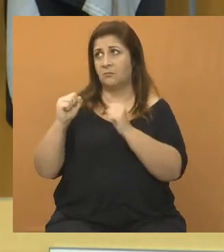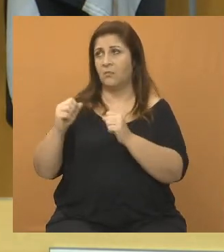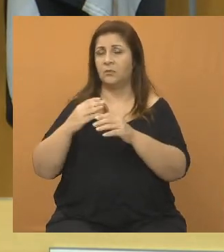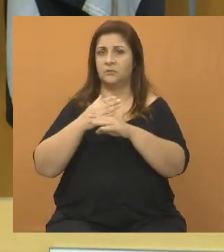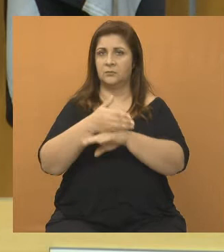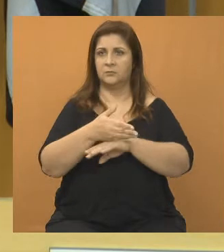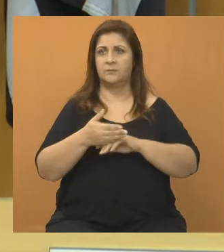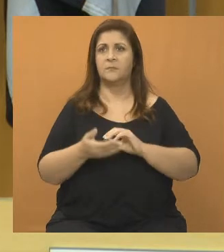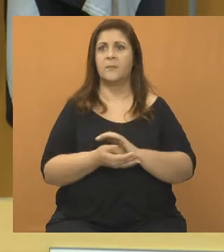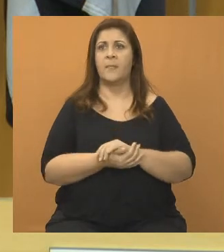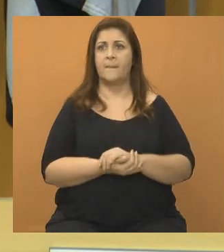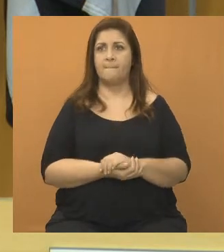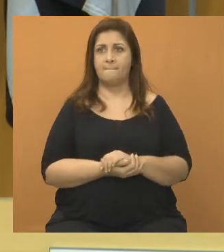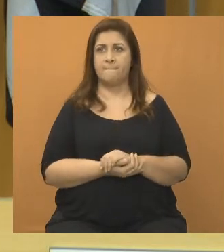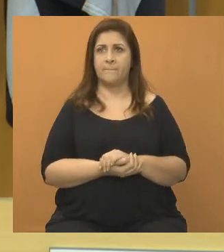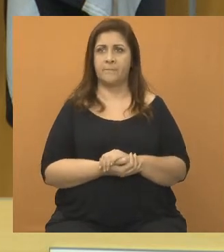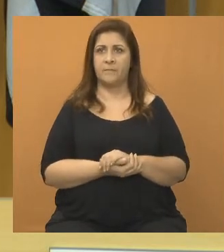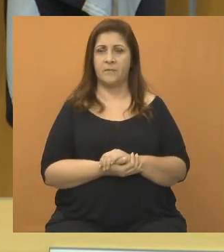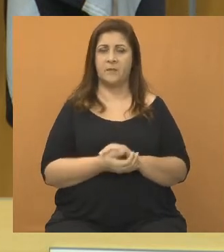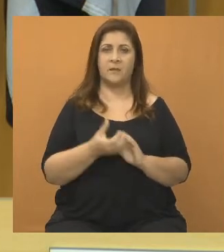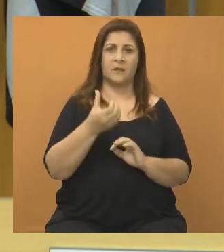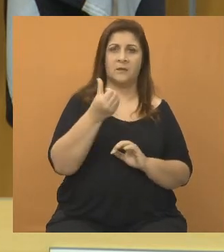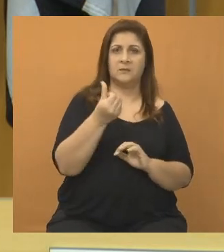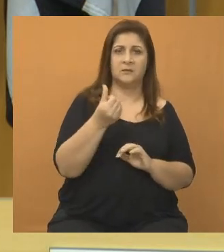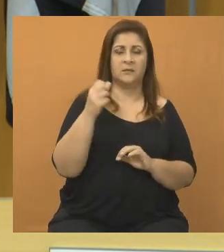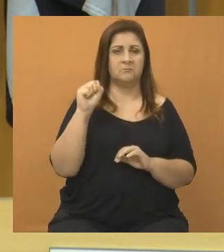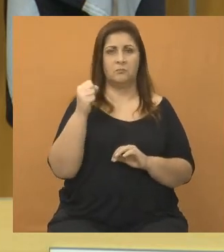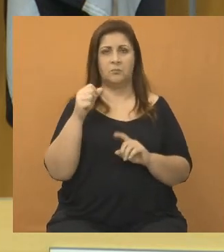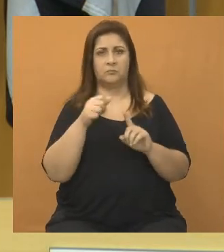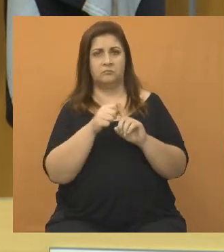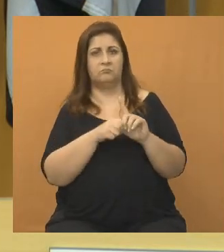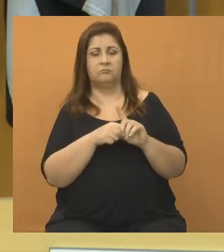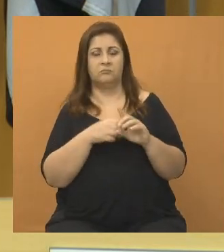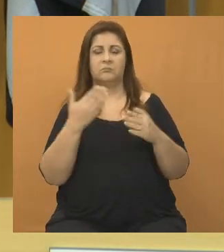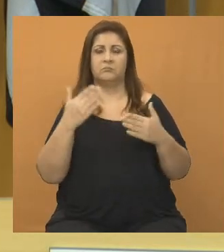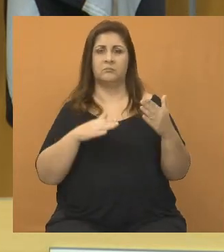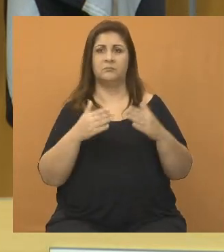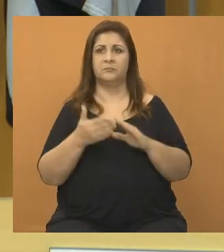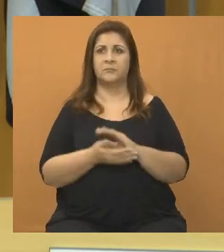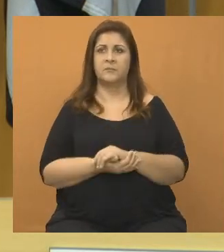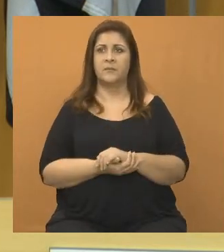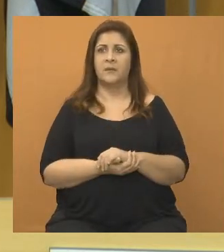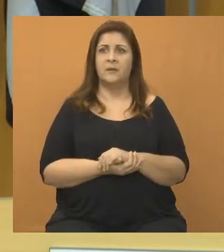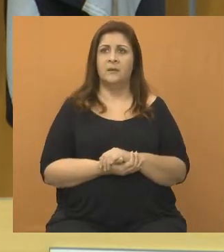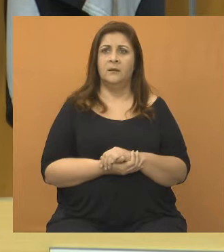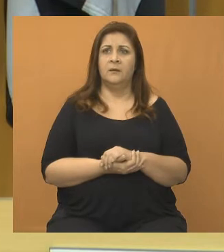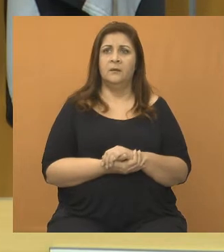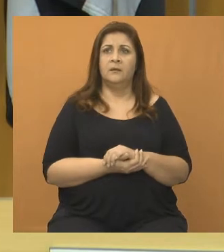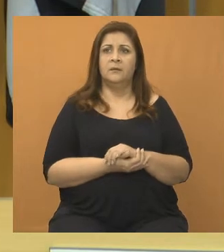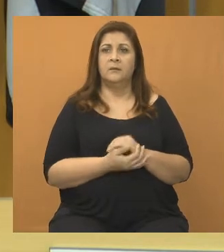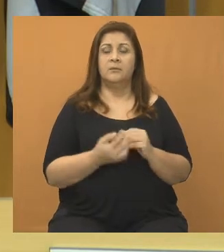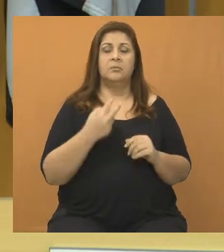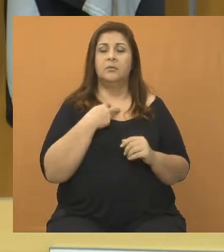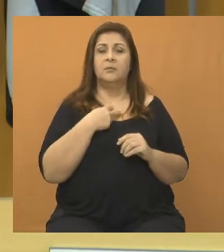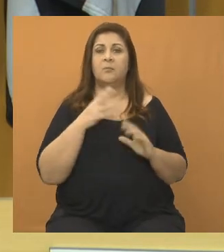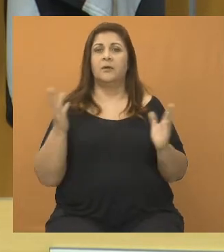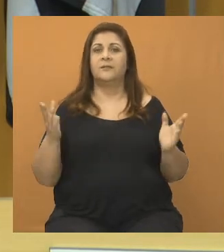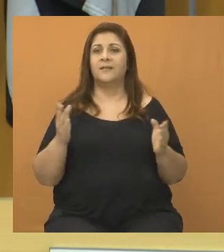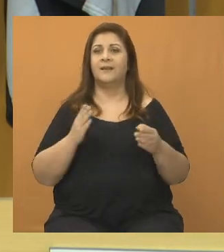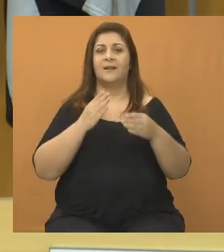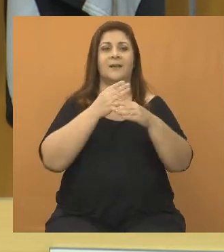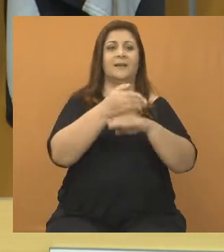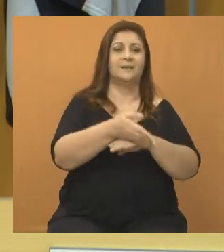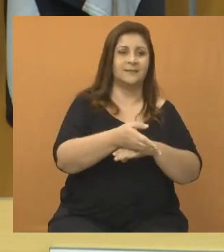Uma licença na CETESB demora de 6 a 8 meses, né, um tempo médio de uma licença da CETESB. Você não pode simplesmente entrar